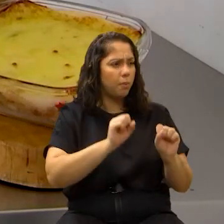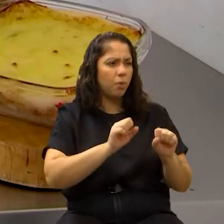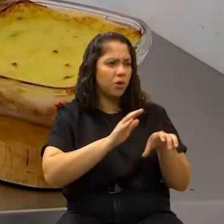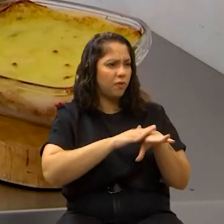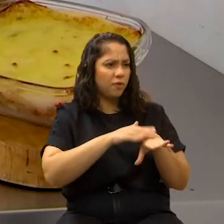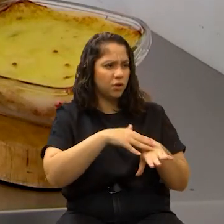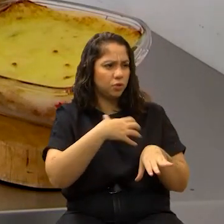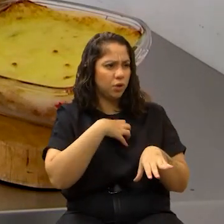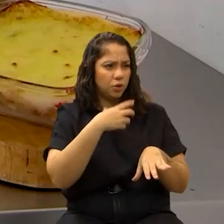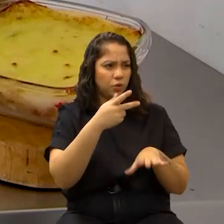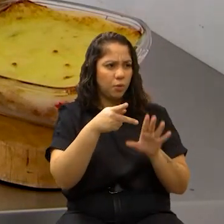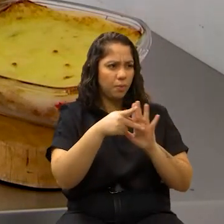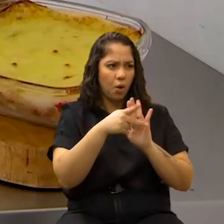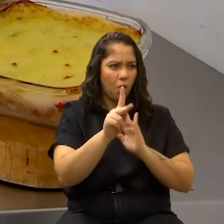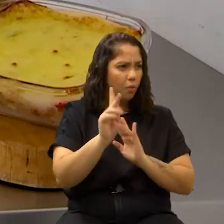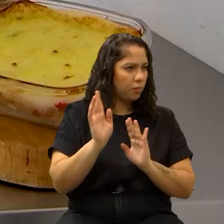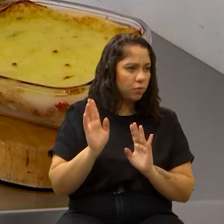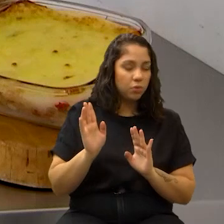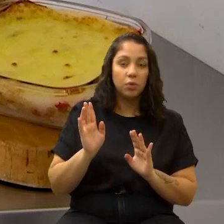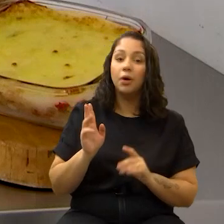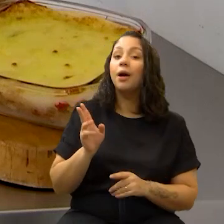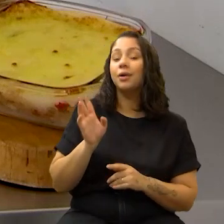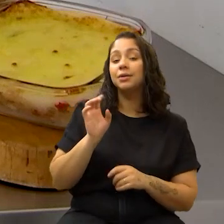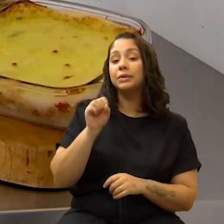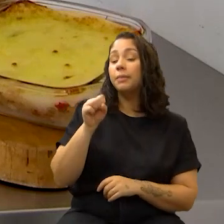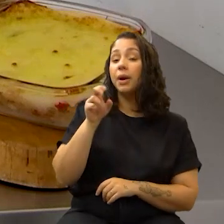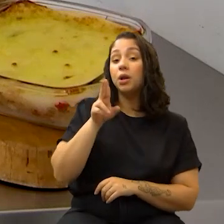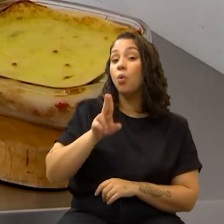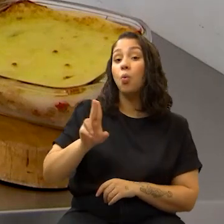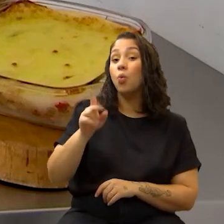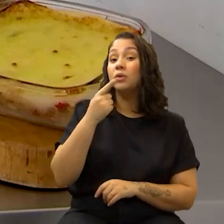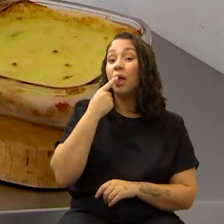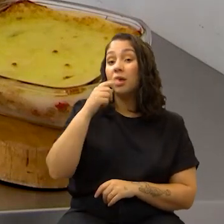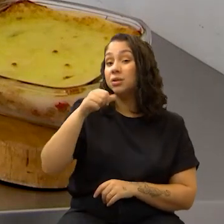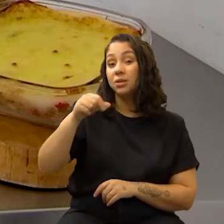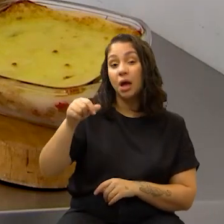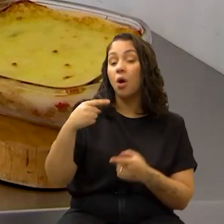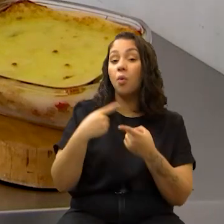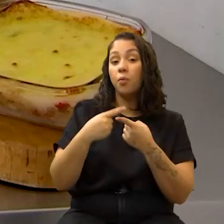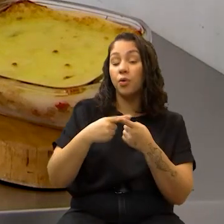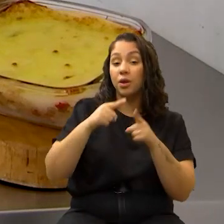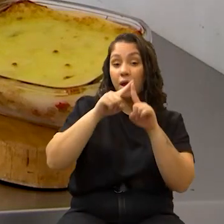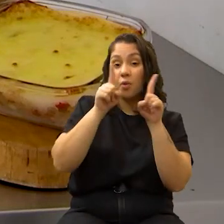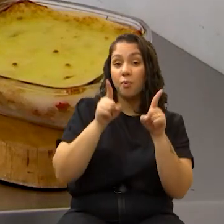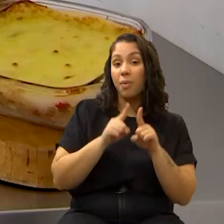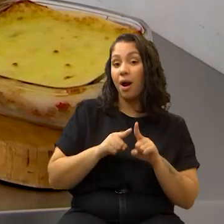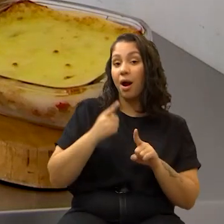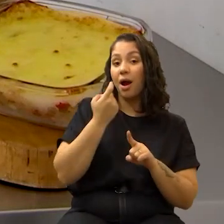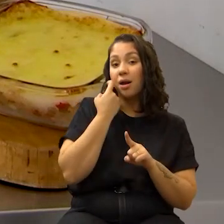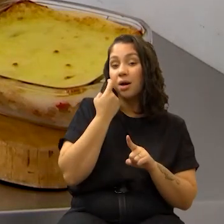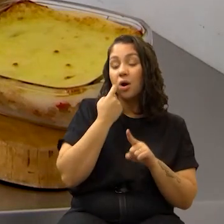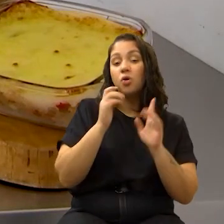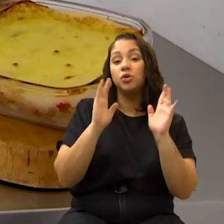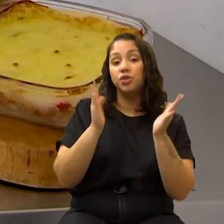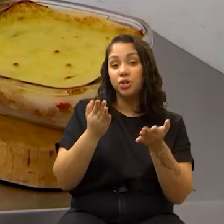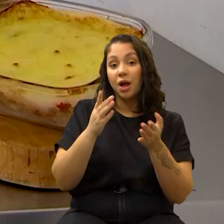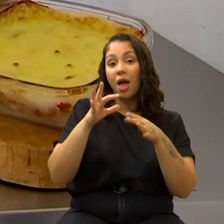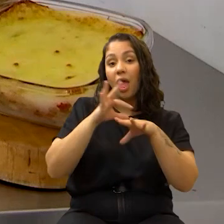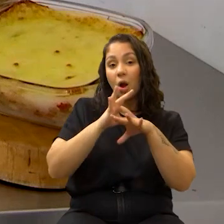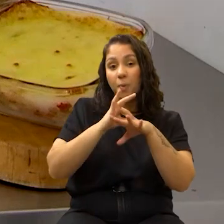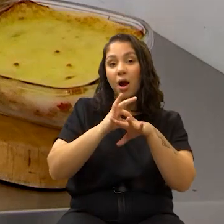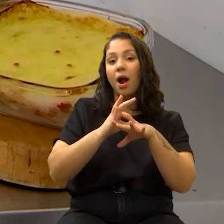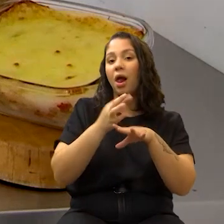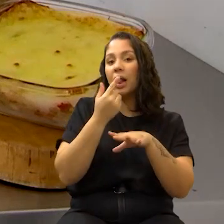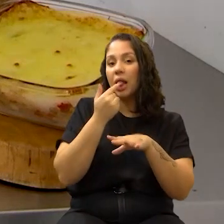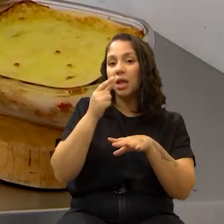O purê a pessoa pode fazer a gosto. A gosto. O ideal é que não use muito sal, por conta do bacalhau já